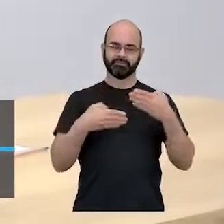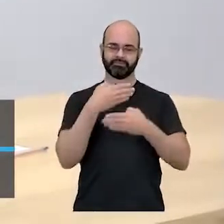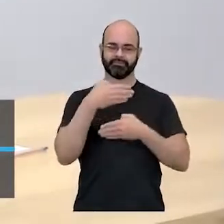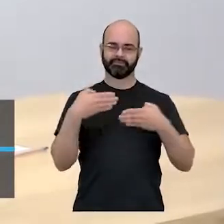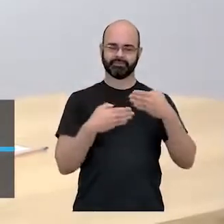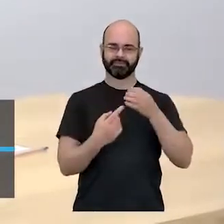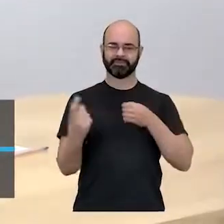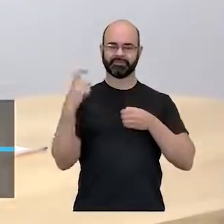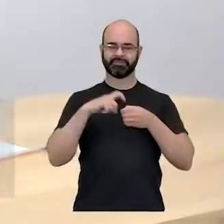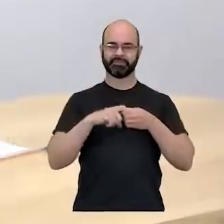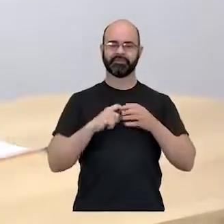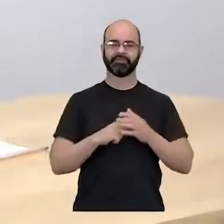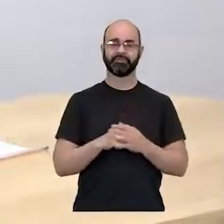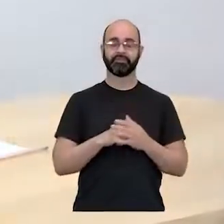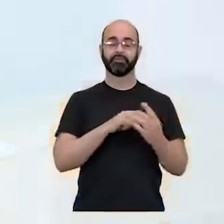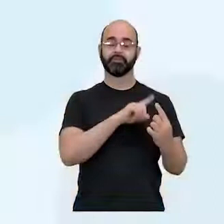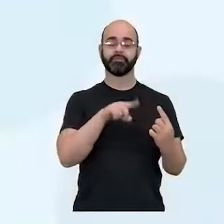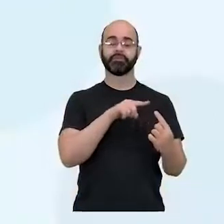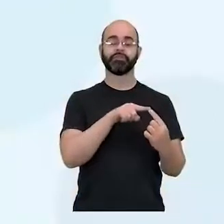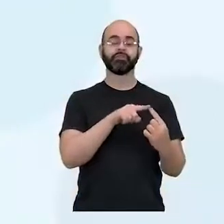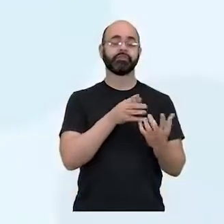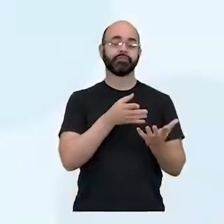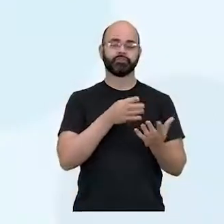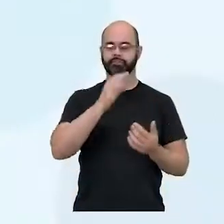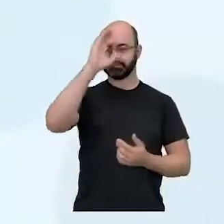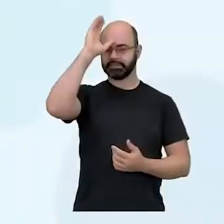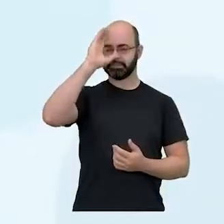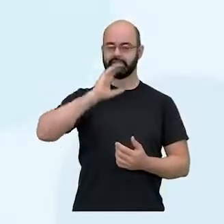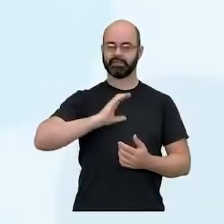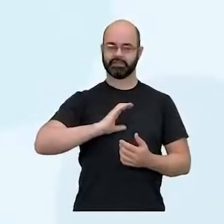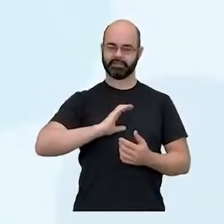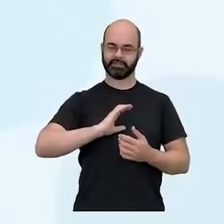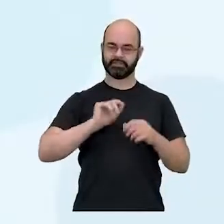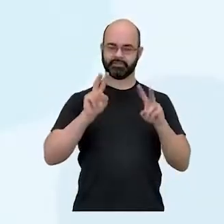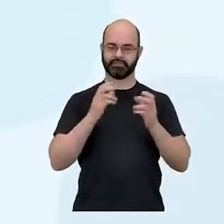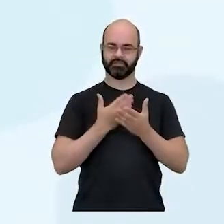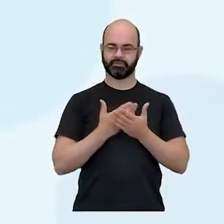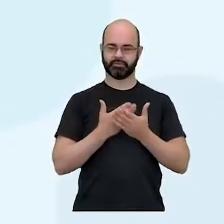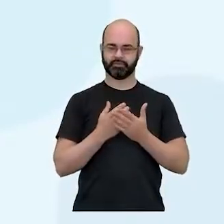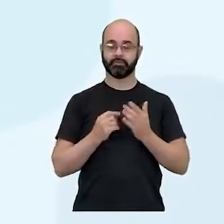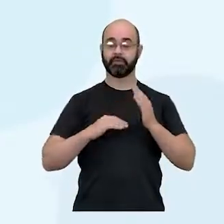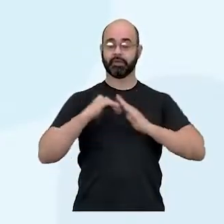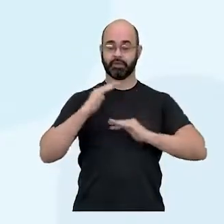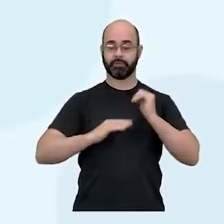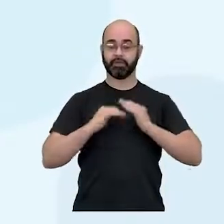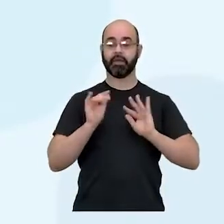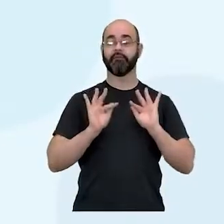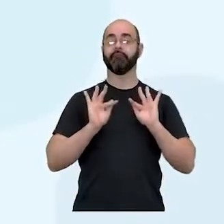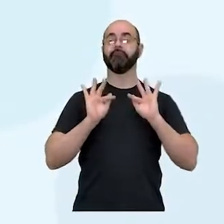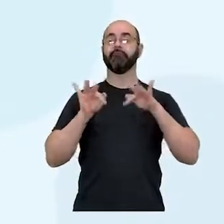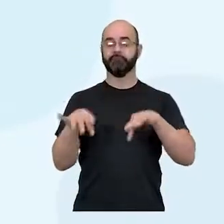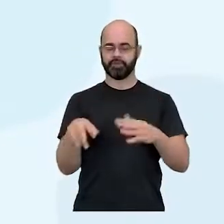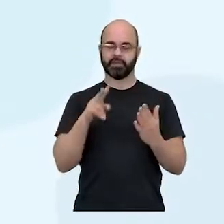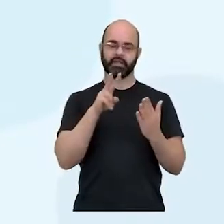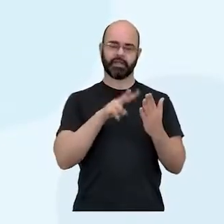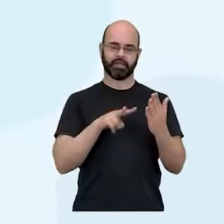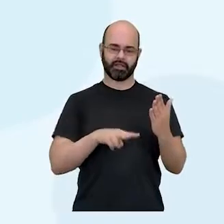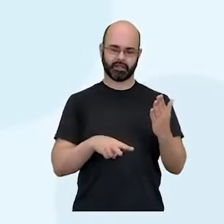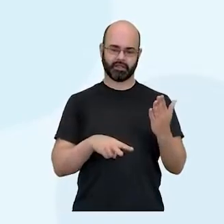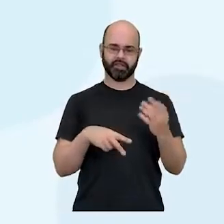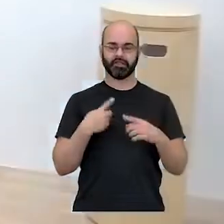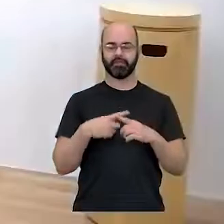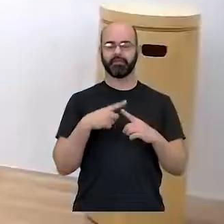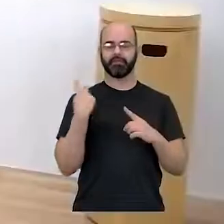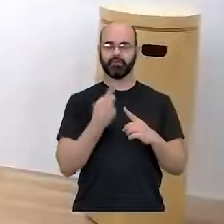objetivo. O objetivo tem a ver com estudar o significado de cidadania. A habilidade nós leremos no final devido às